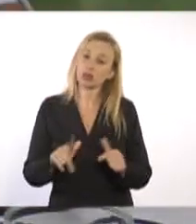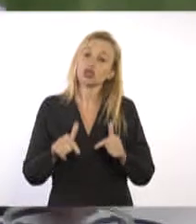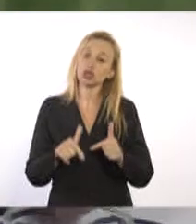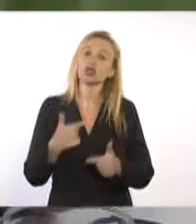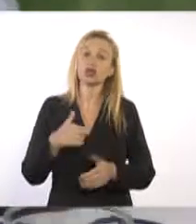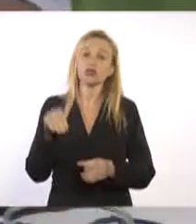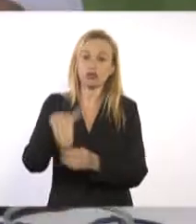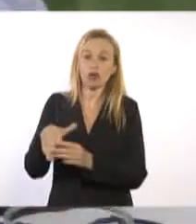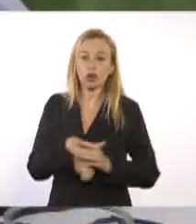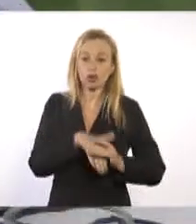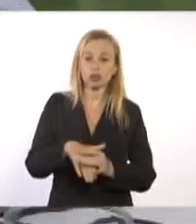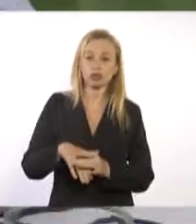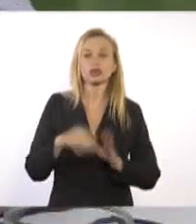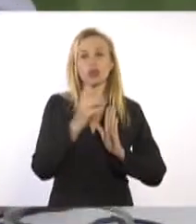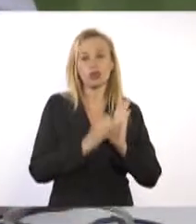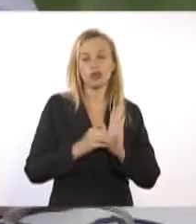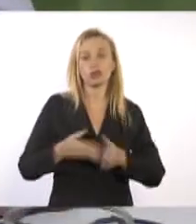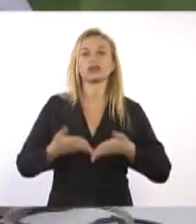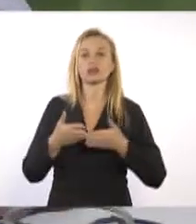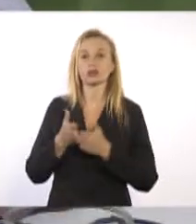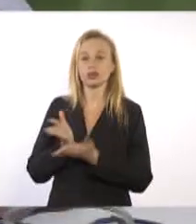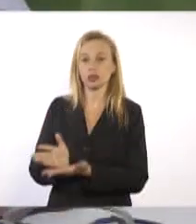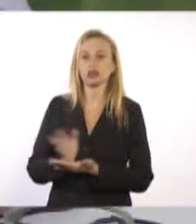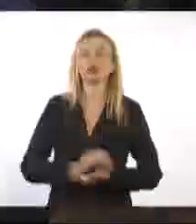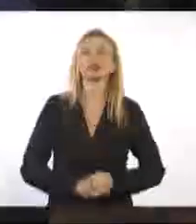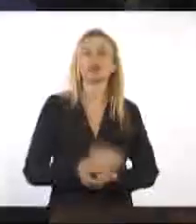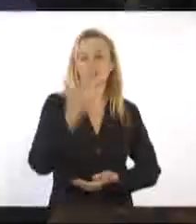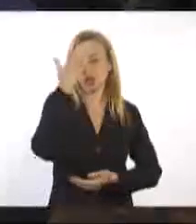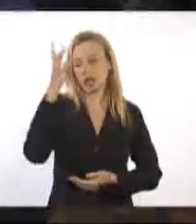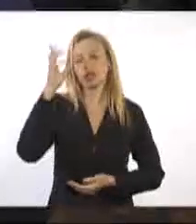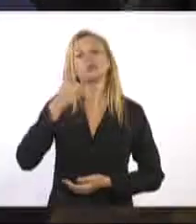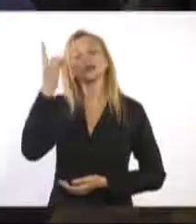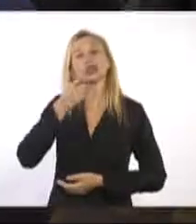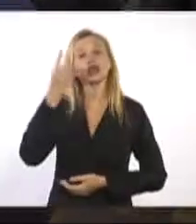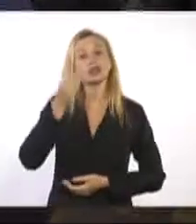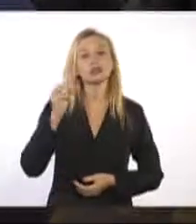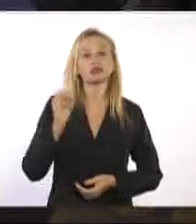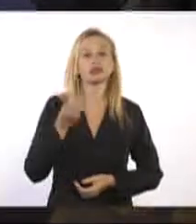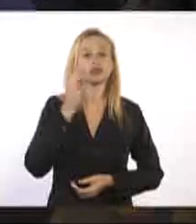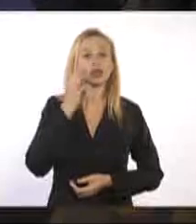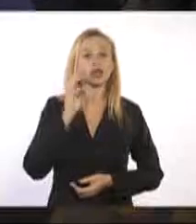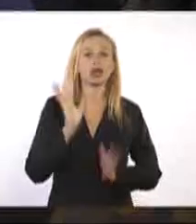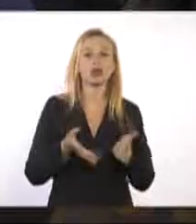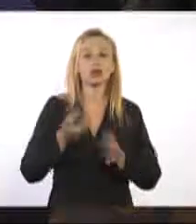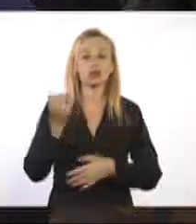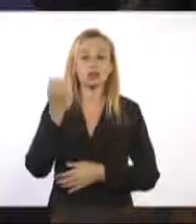ao encaminhamento do ofício ao Ministério Público. Obrigado, deputado Valdec. Deputado Eliomar Coelho.